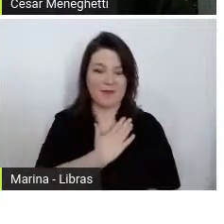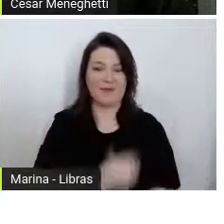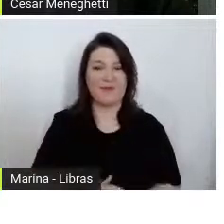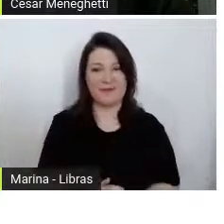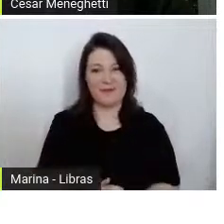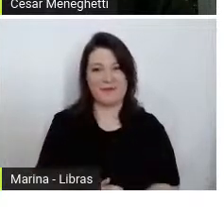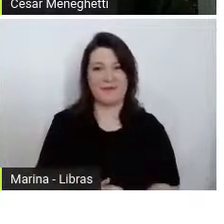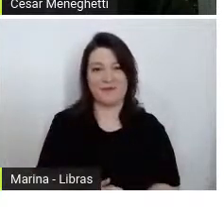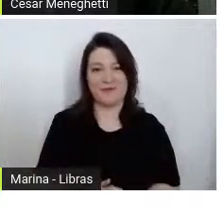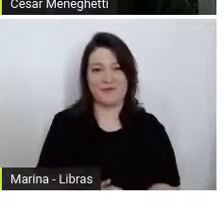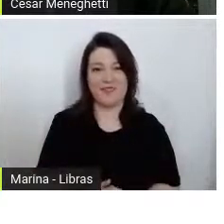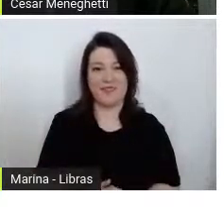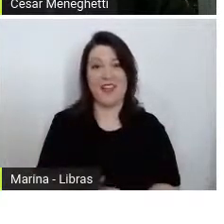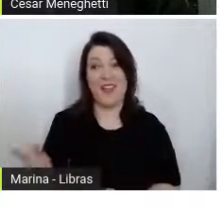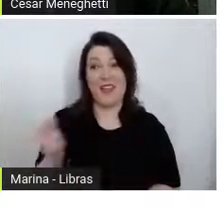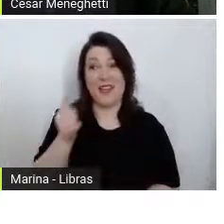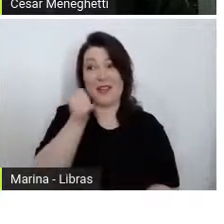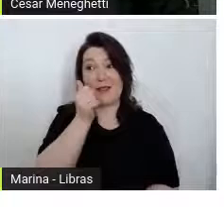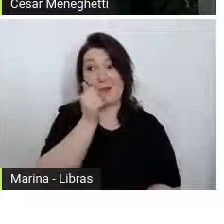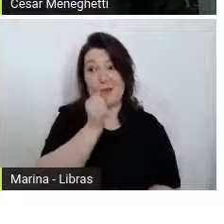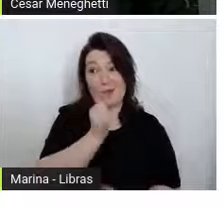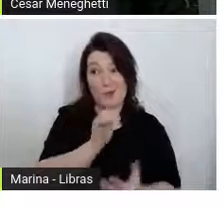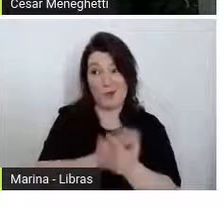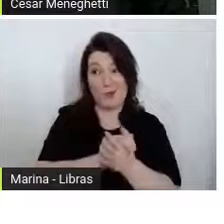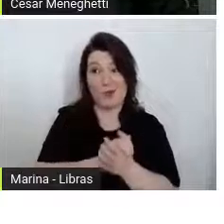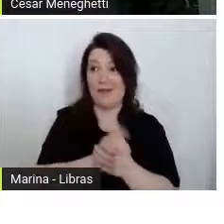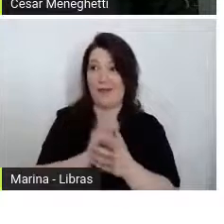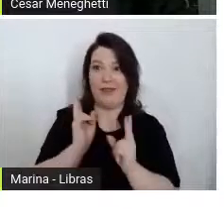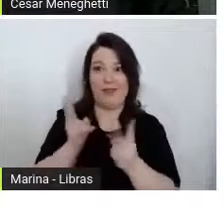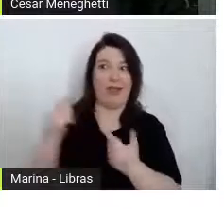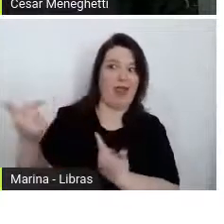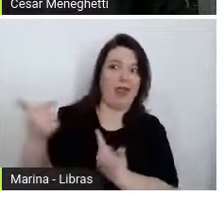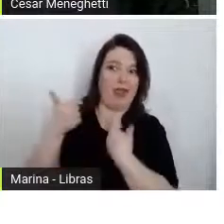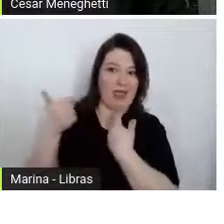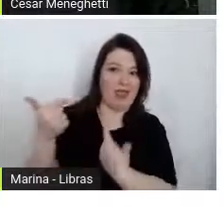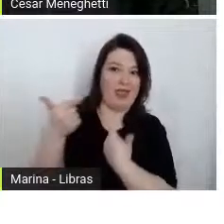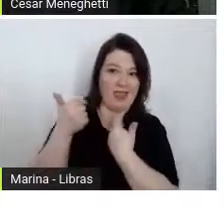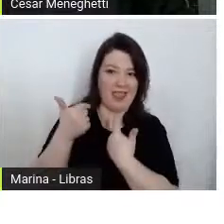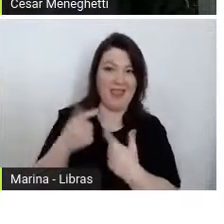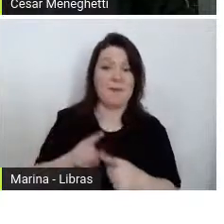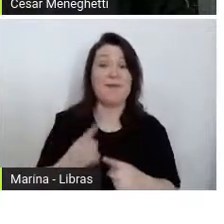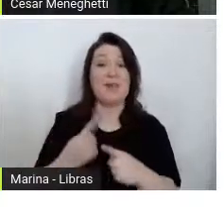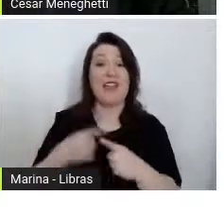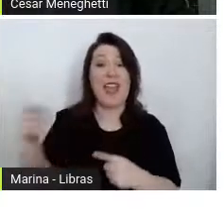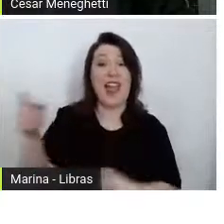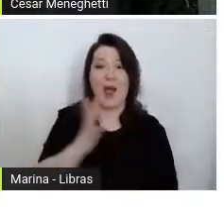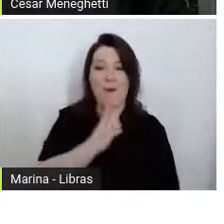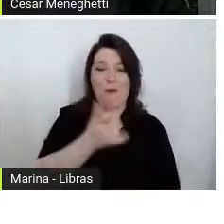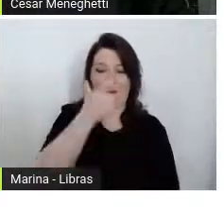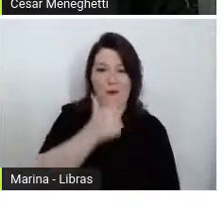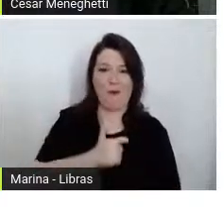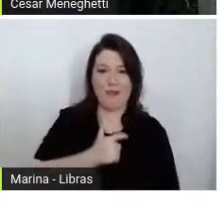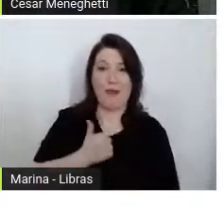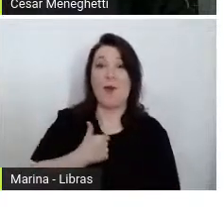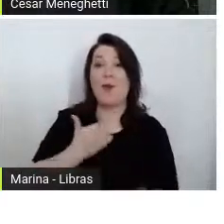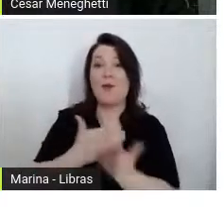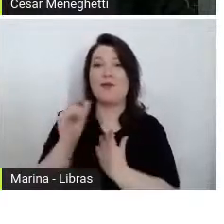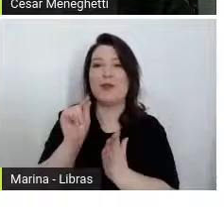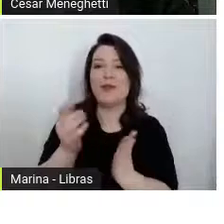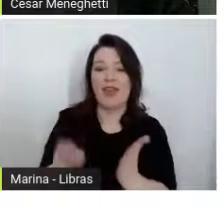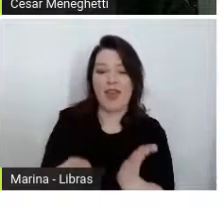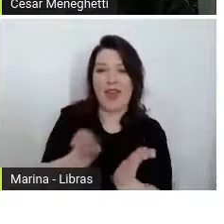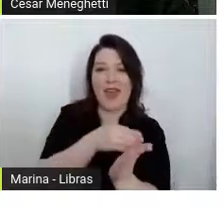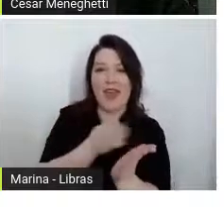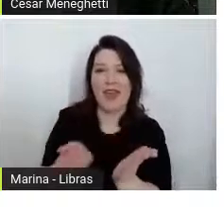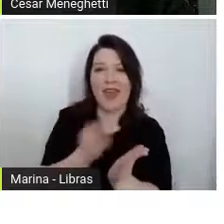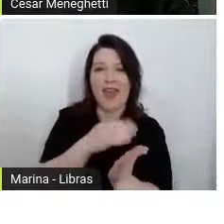A minha mulher, ela até tirou sarro de mim, porque ela me conheceu, eu estava começando fazendo catálogo. A gente teve uma filha,